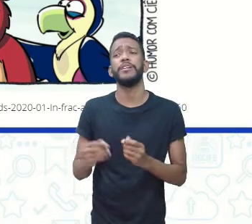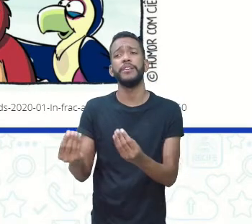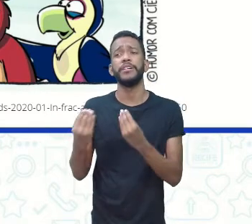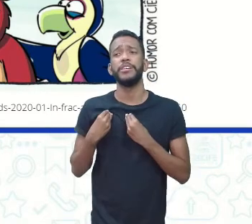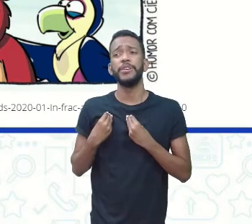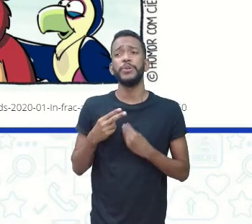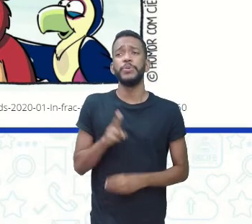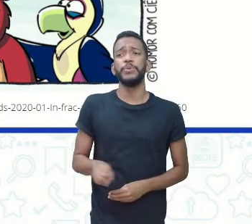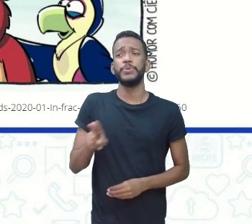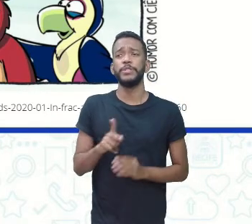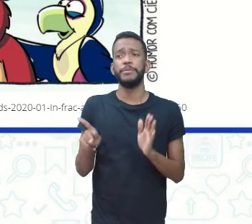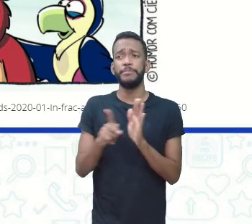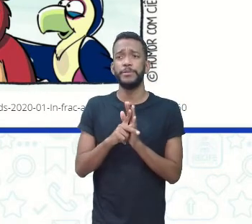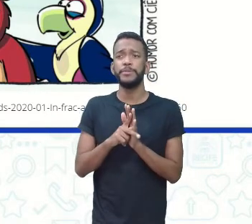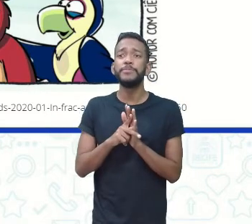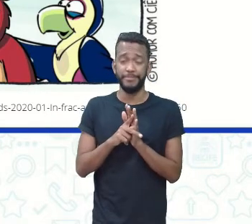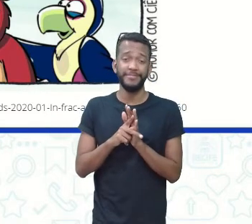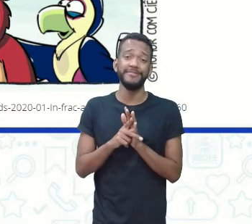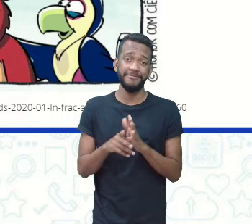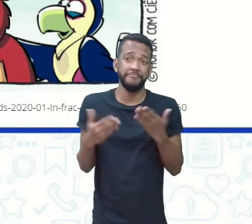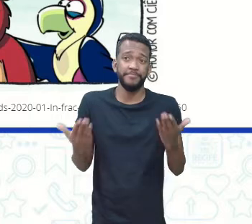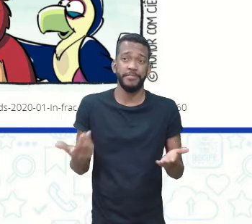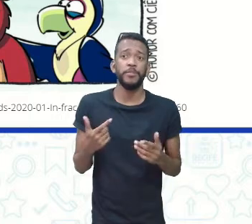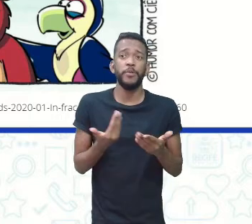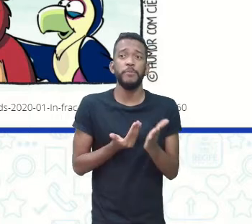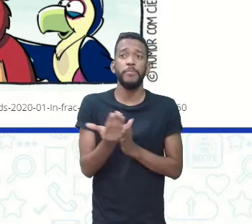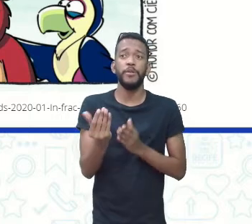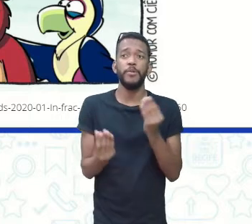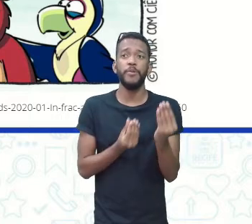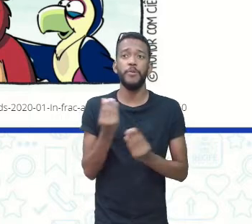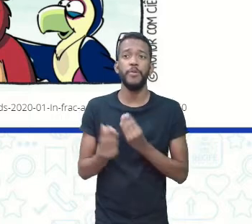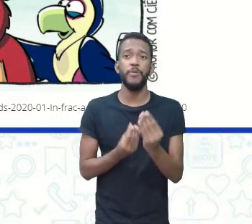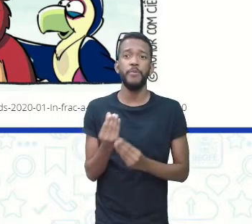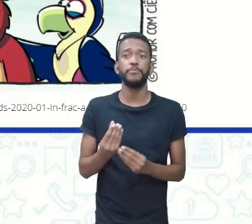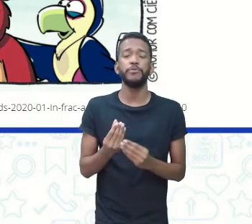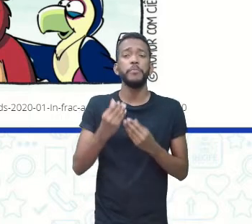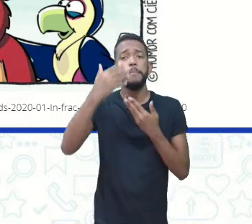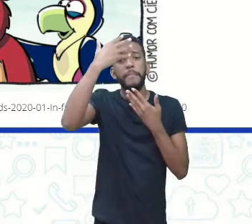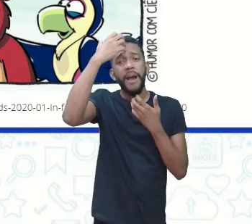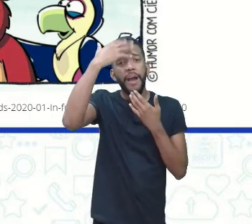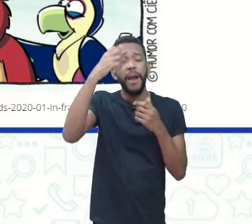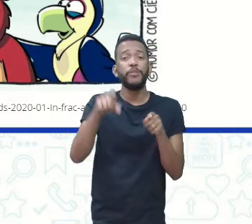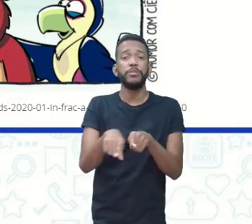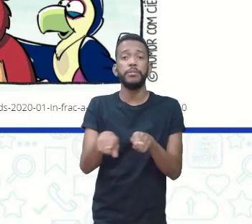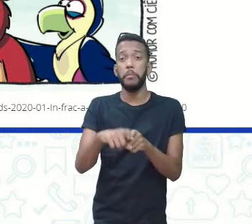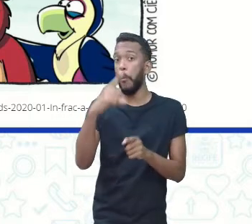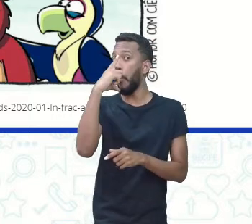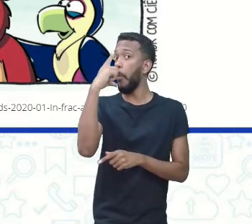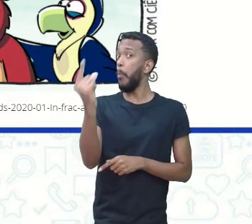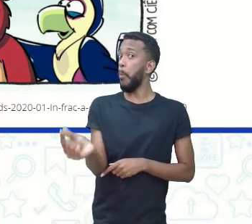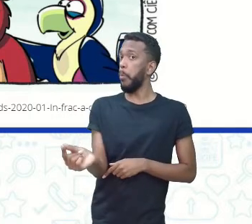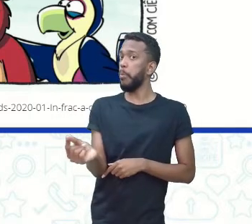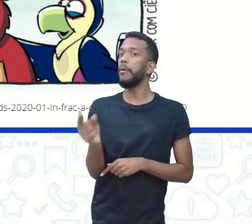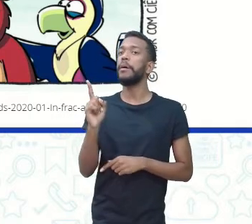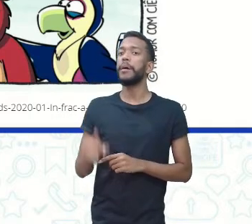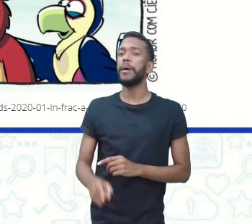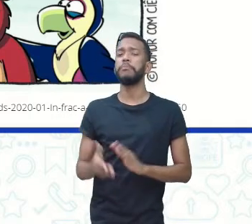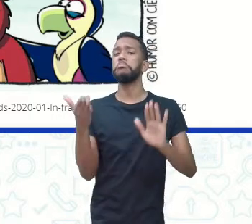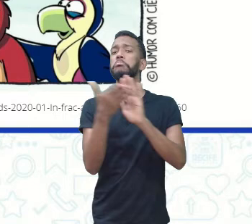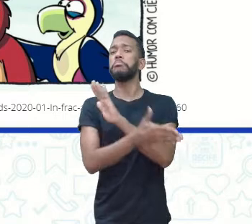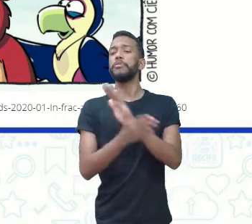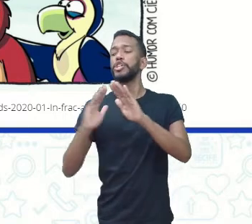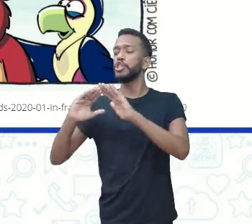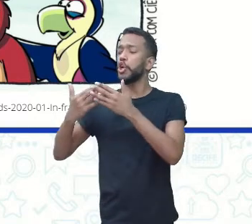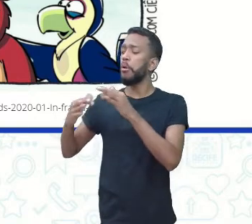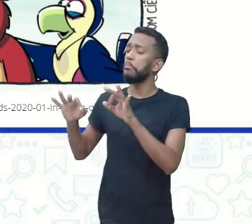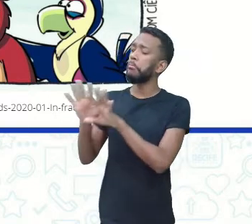aqui as tirinhas. E aí ele começa assim, ó. O macaquinho e o tucano voltando da escola, na verdade saindo da escola, né?